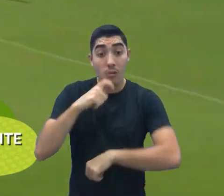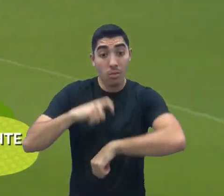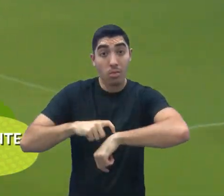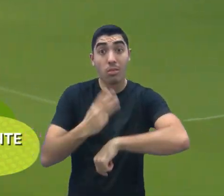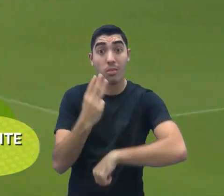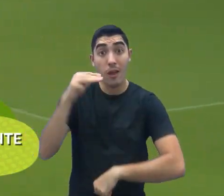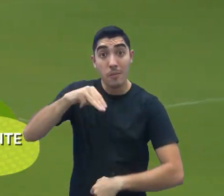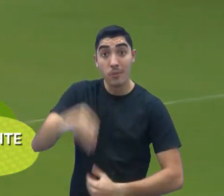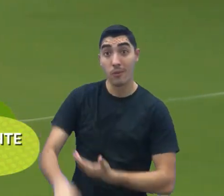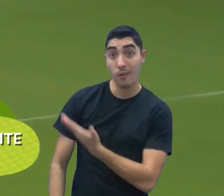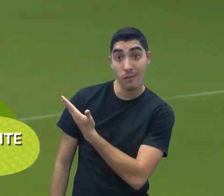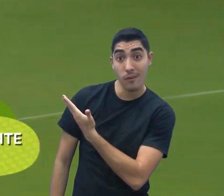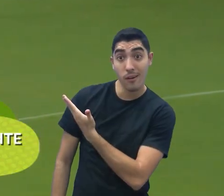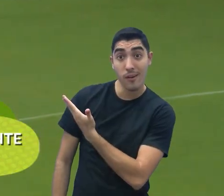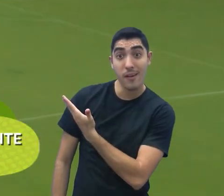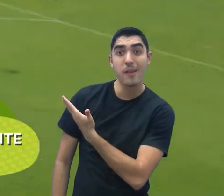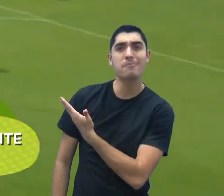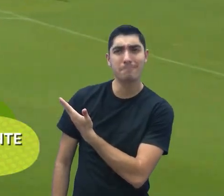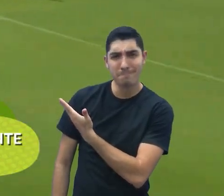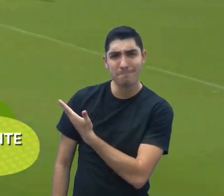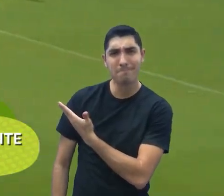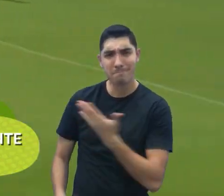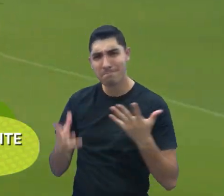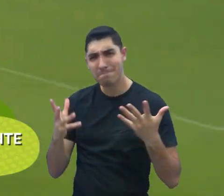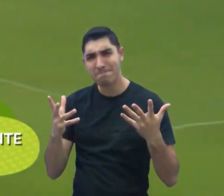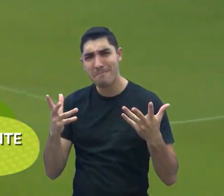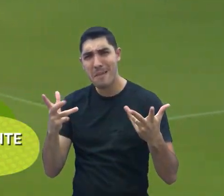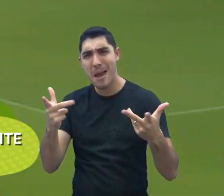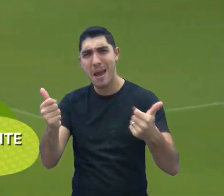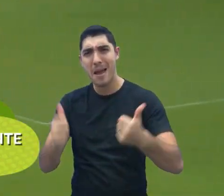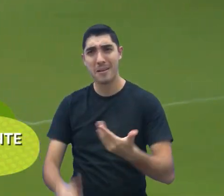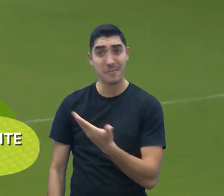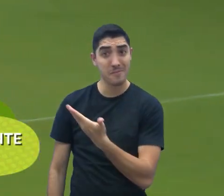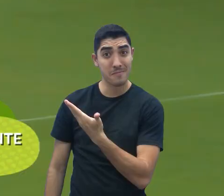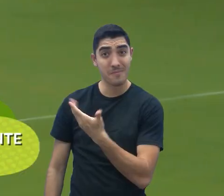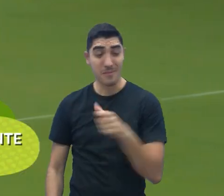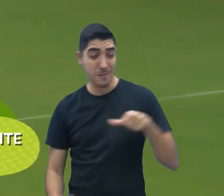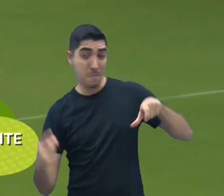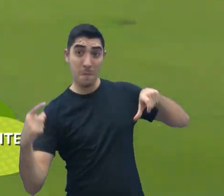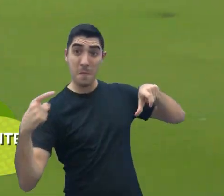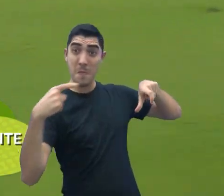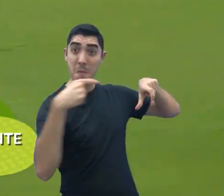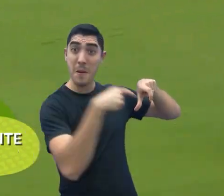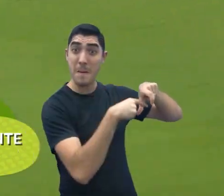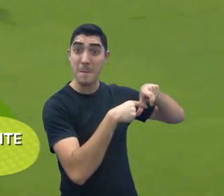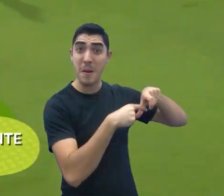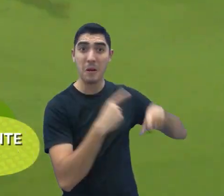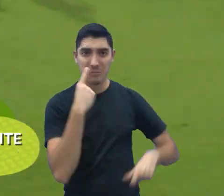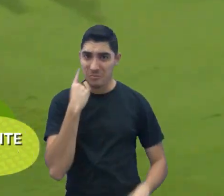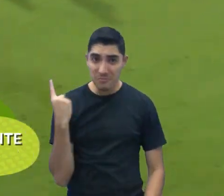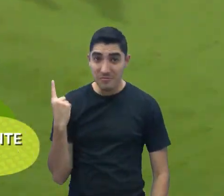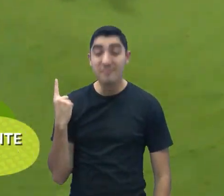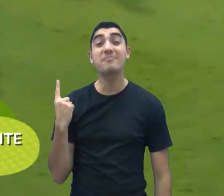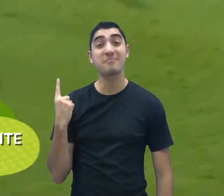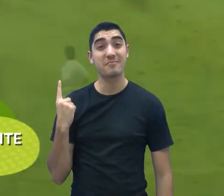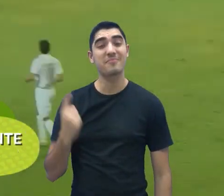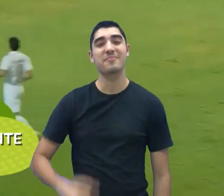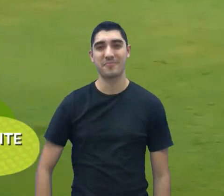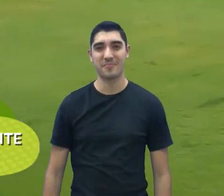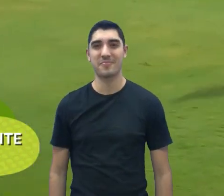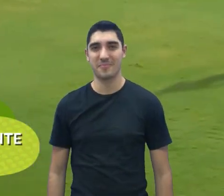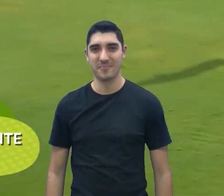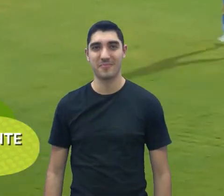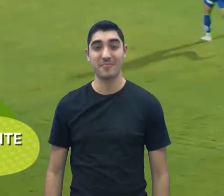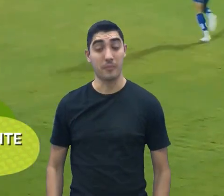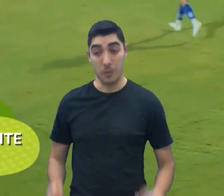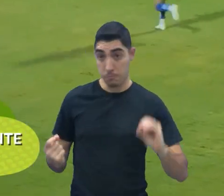Carioca acertou no ângulo para fazer um golaço e marcar o primeiro da Águia nesta Série A2. E